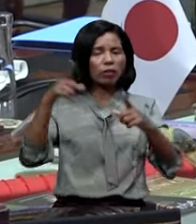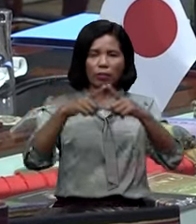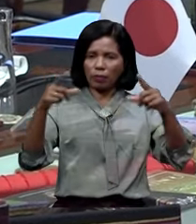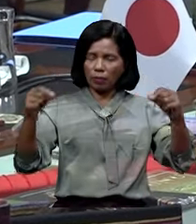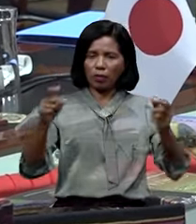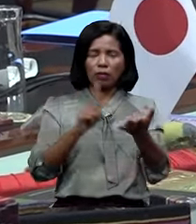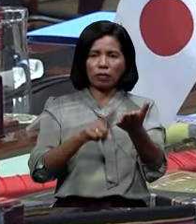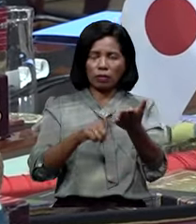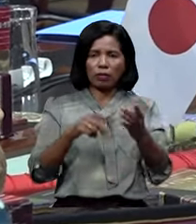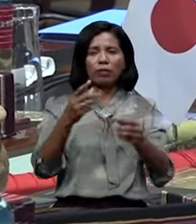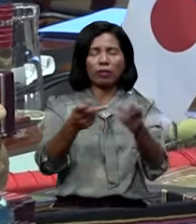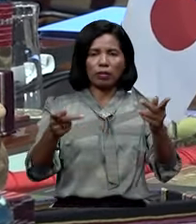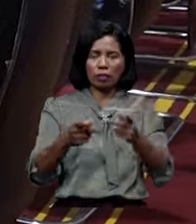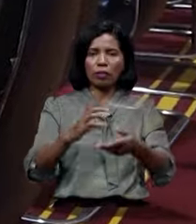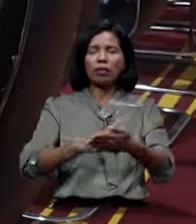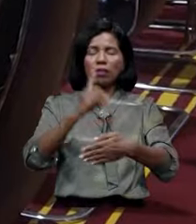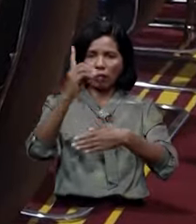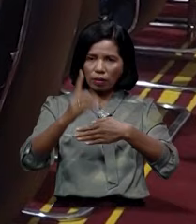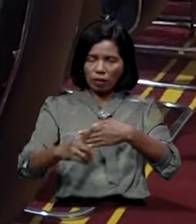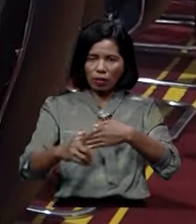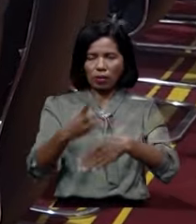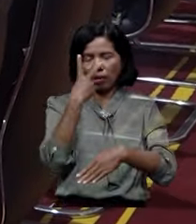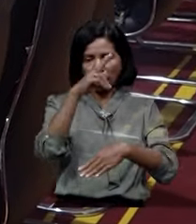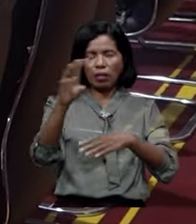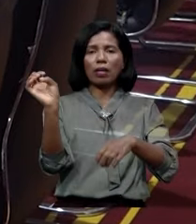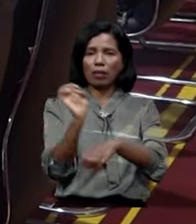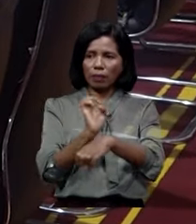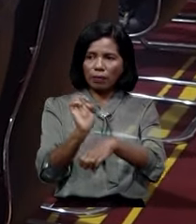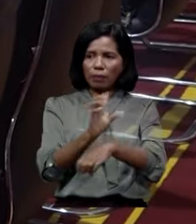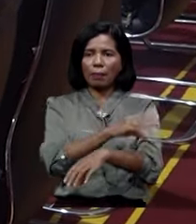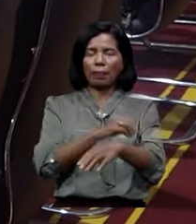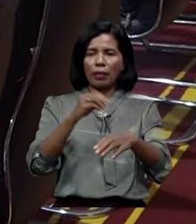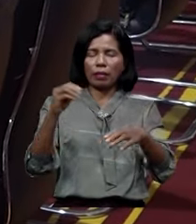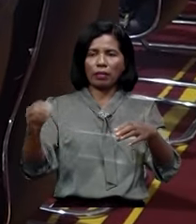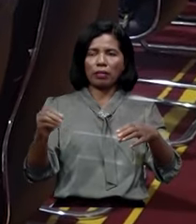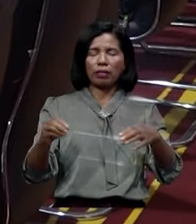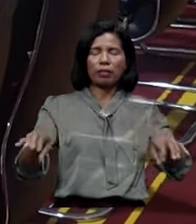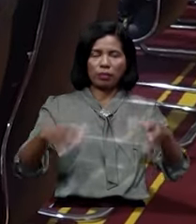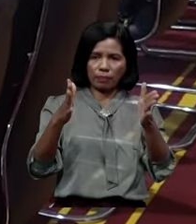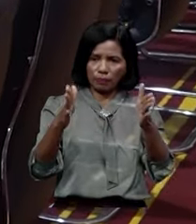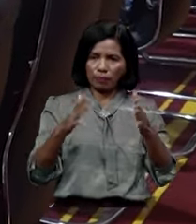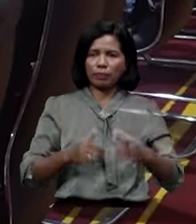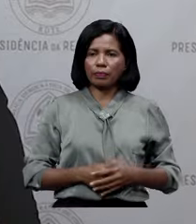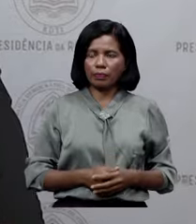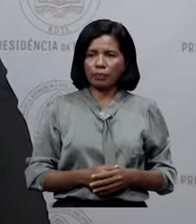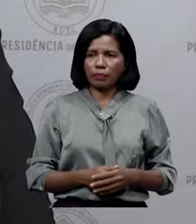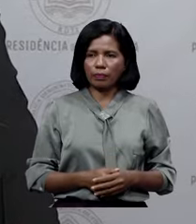e a área de desenvolvimento e infraestrutura, diversificação e economia, no capacitação e recurso humano.